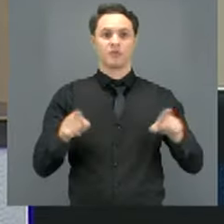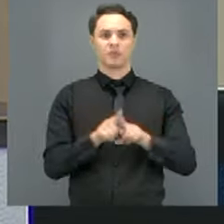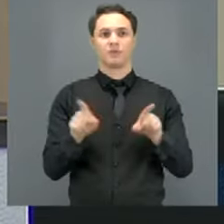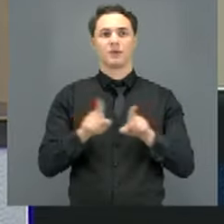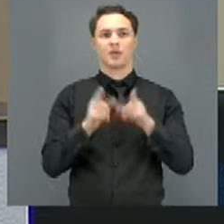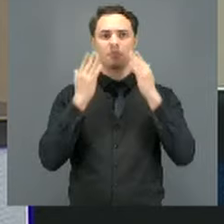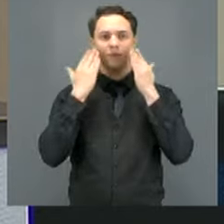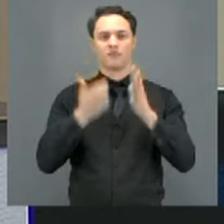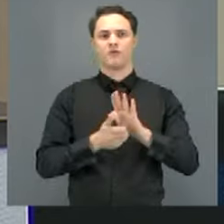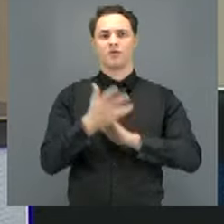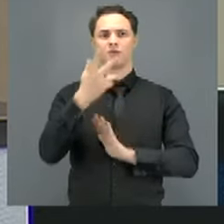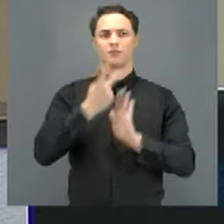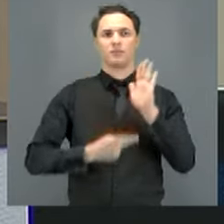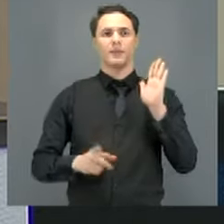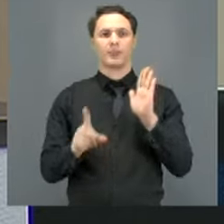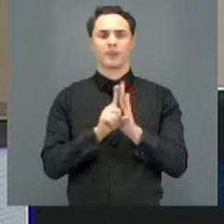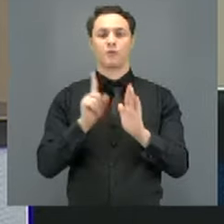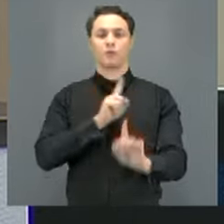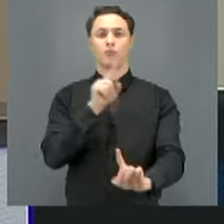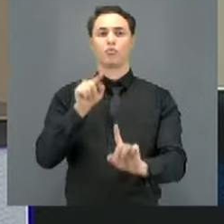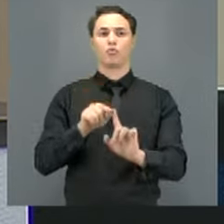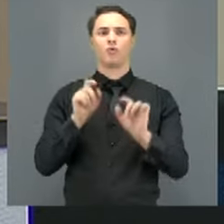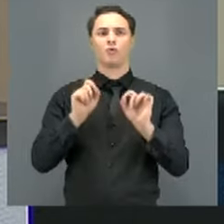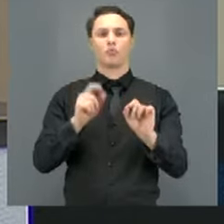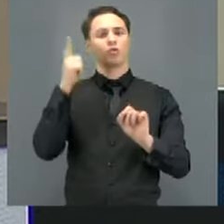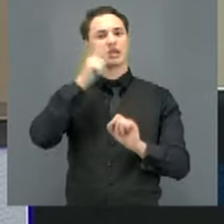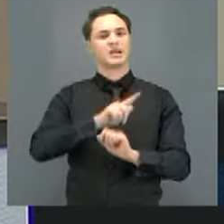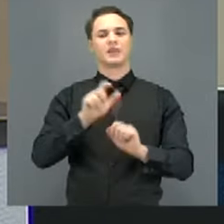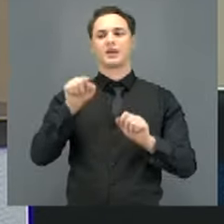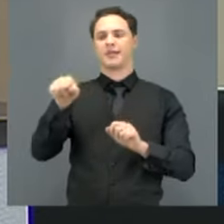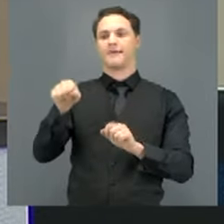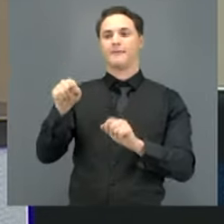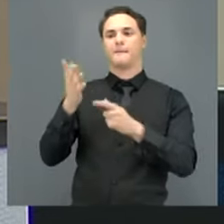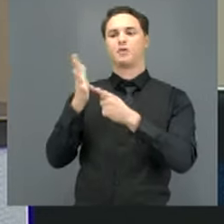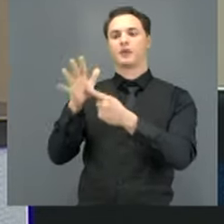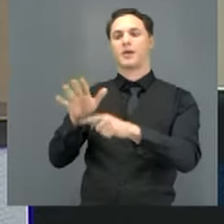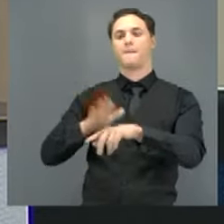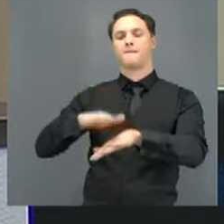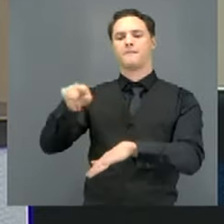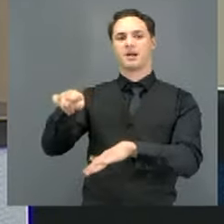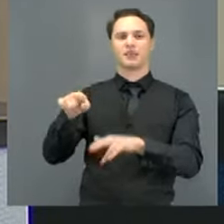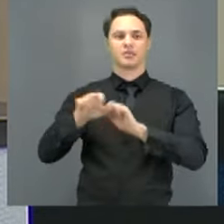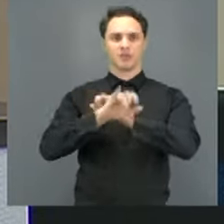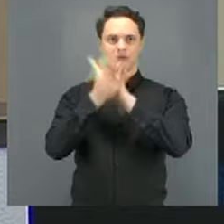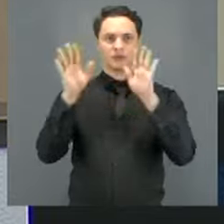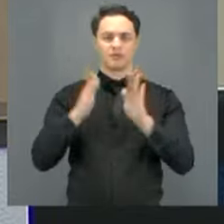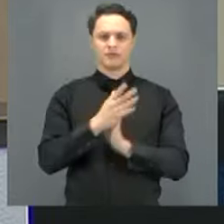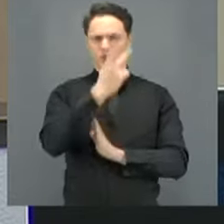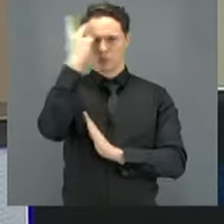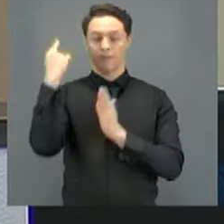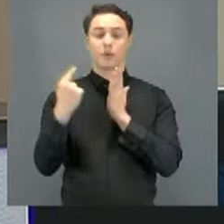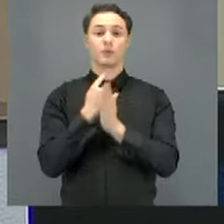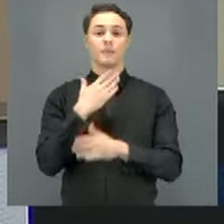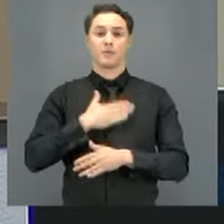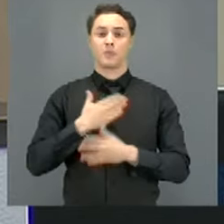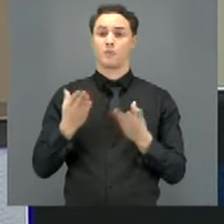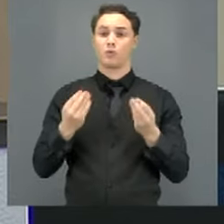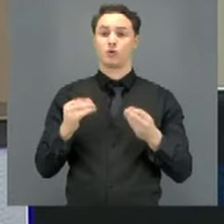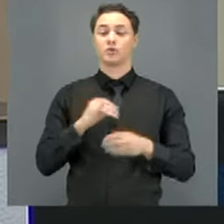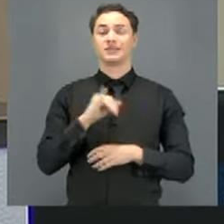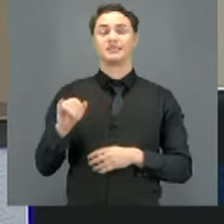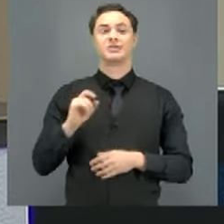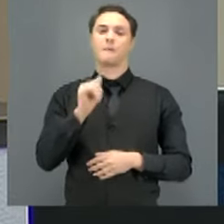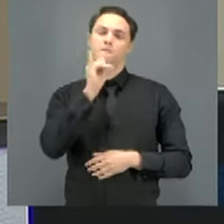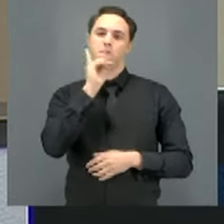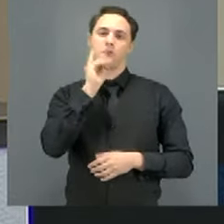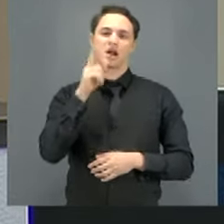apresentar vários projetos de lei para jogar luz nessa escuridão. Me perguntam muito se, e perguntam ao Márcio, se